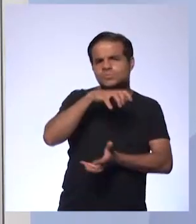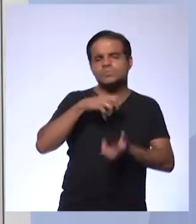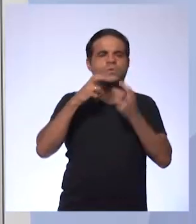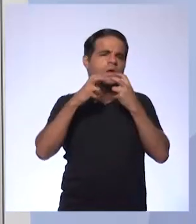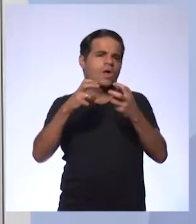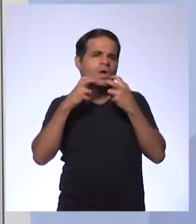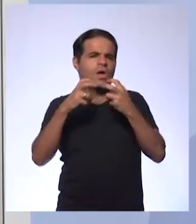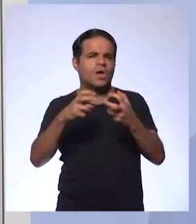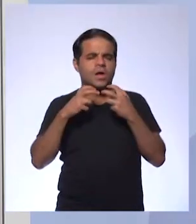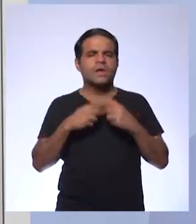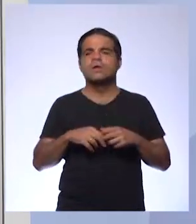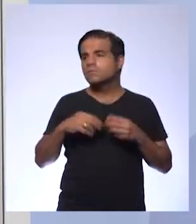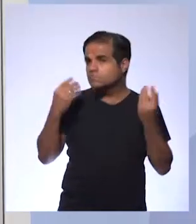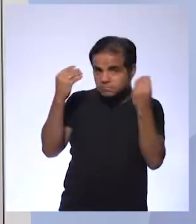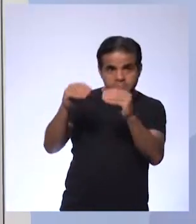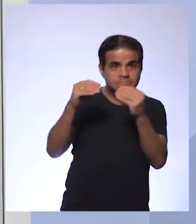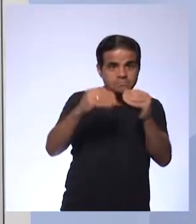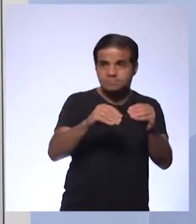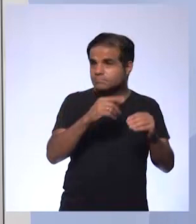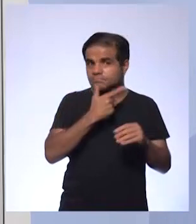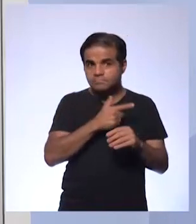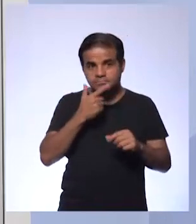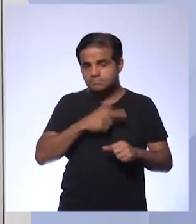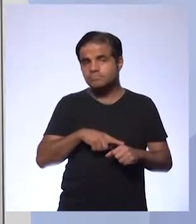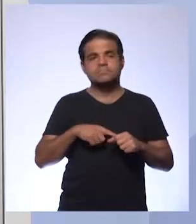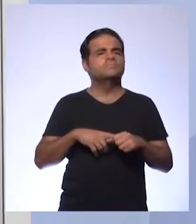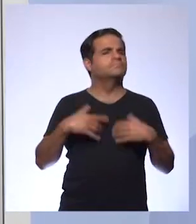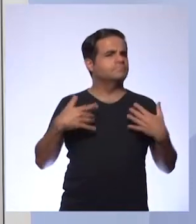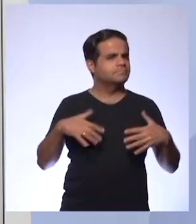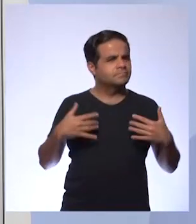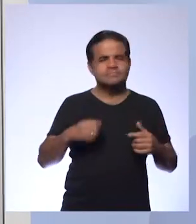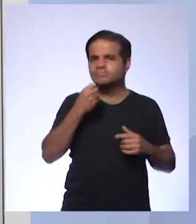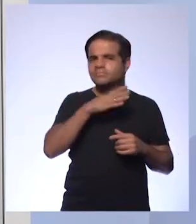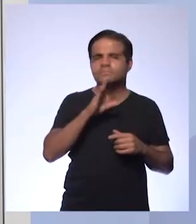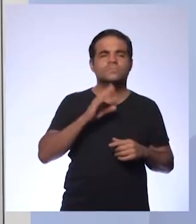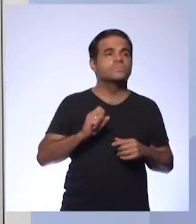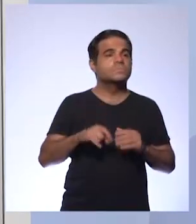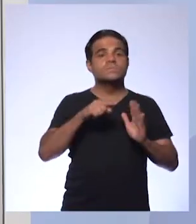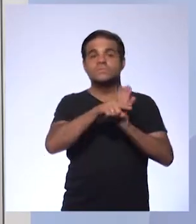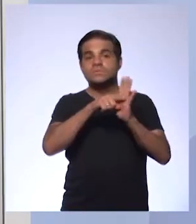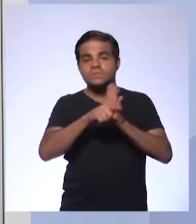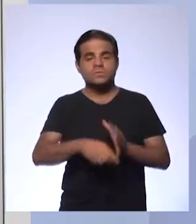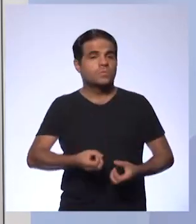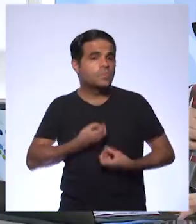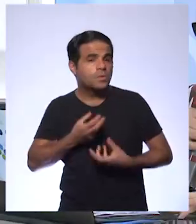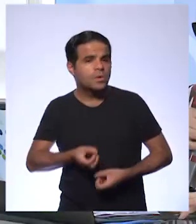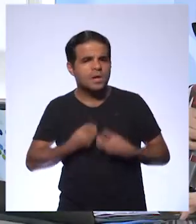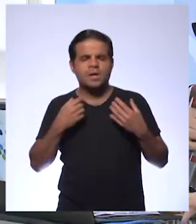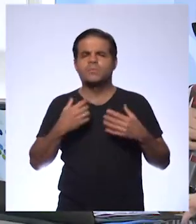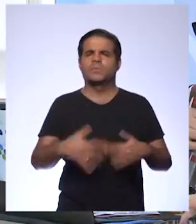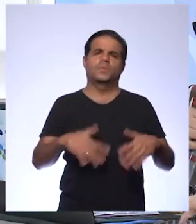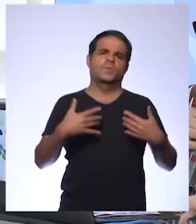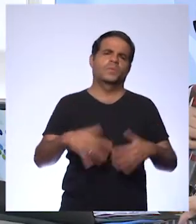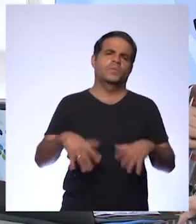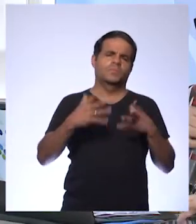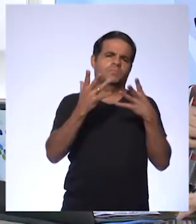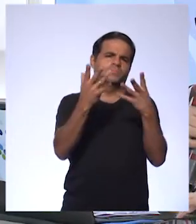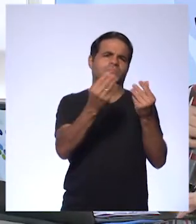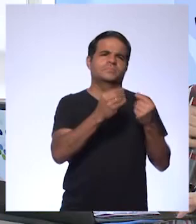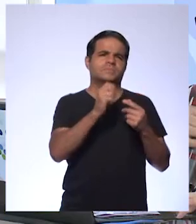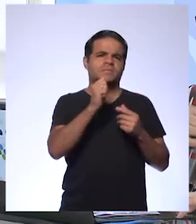clamor. clamor. Colocaram aí pra gente? Colocaram. Ai, que vários. bom. Se a gente fosse analisar o poema inteiro, tem tantas, gente,